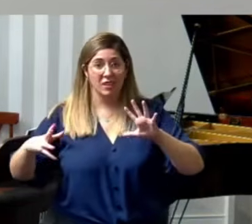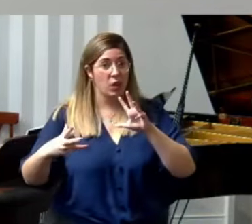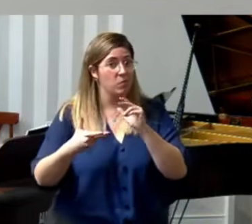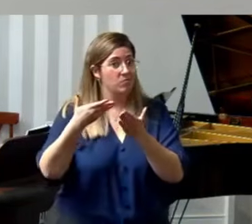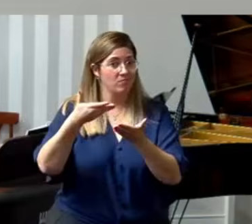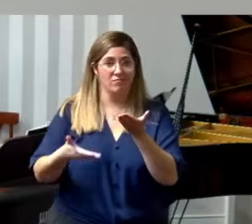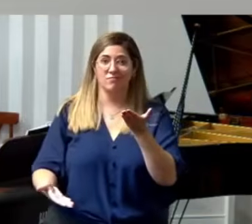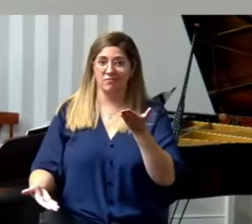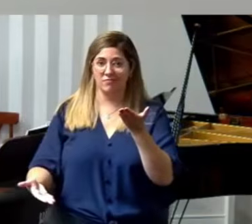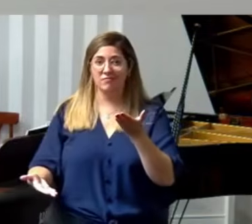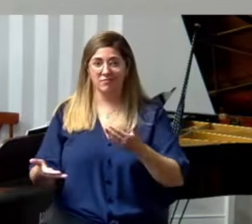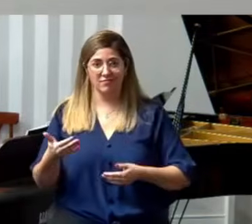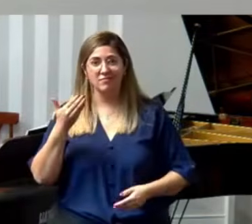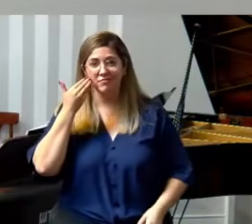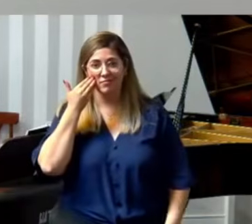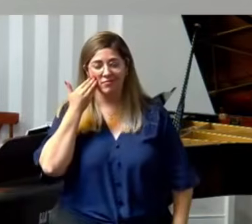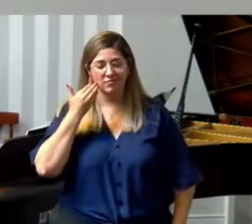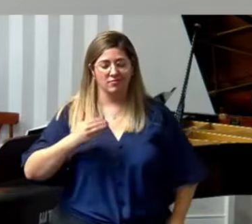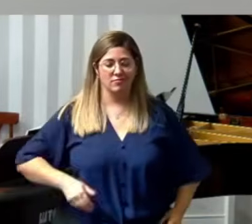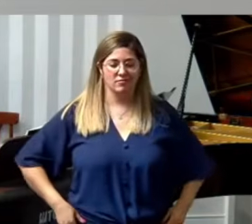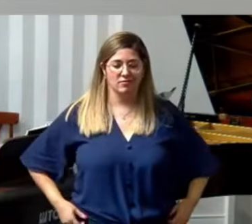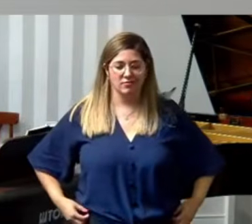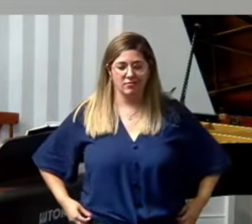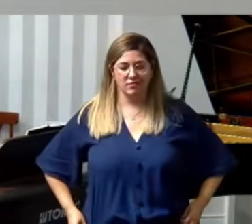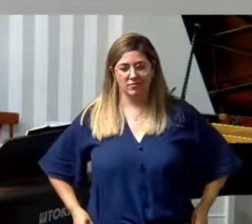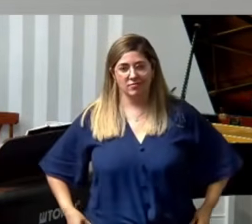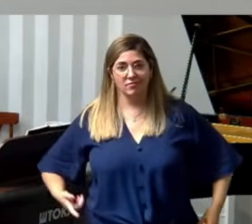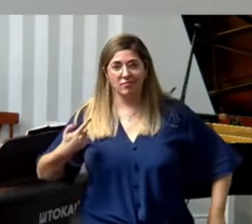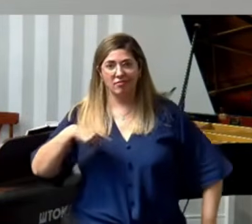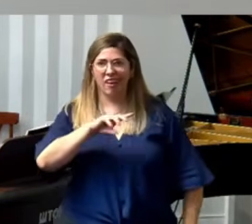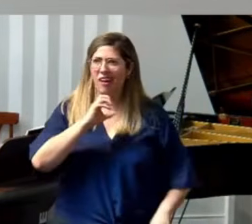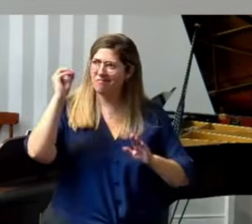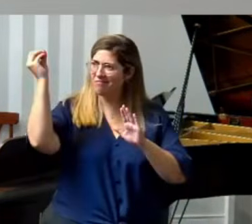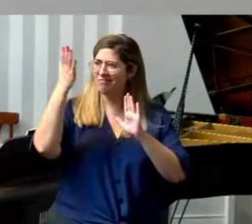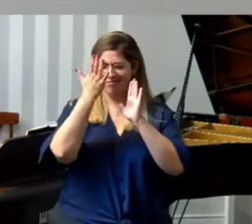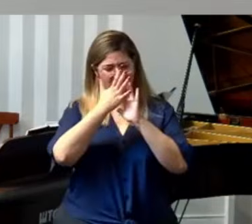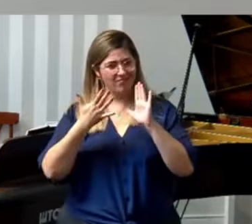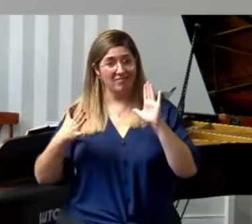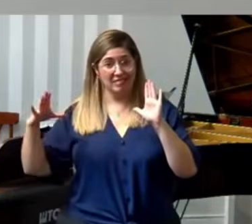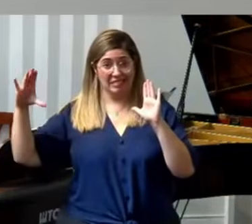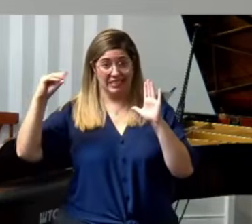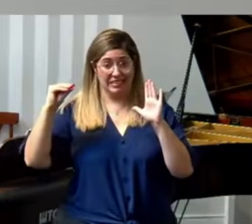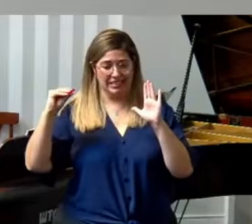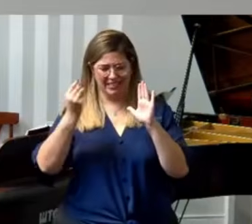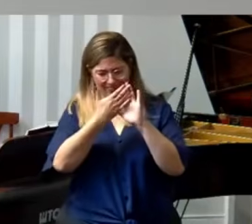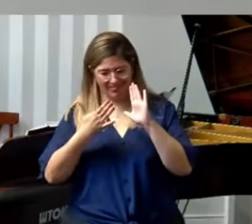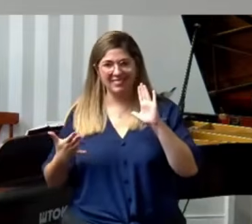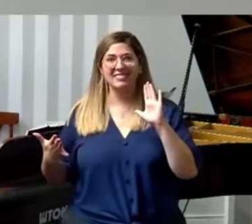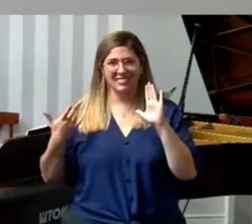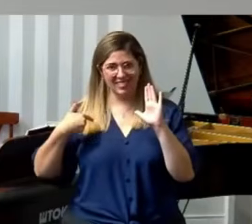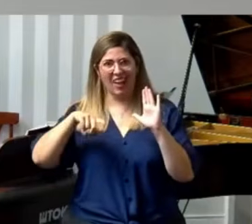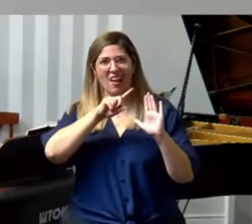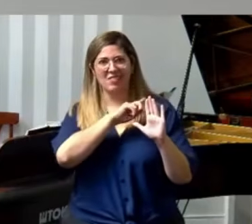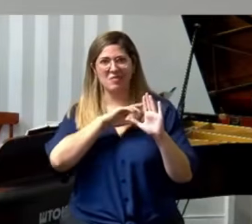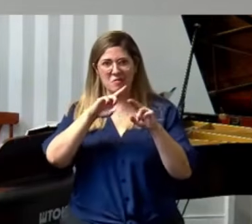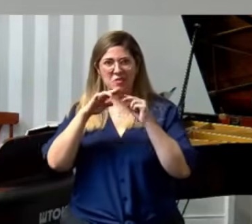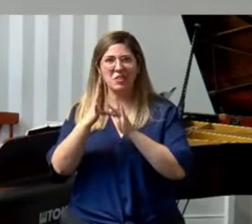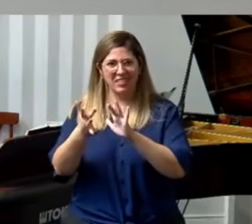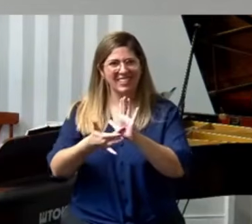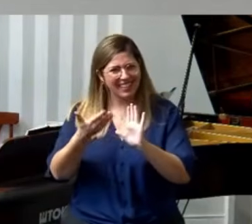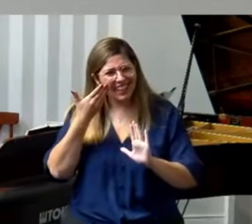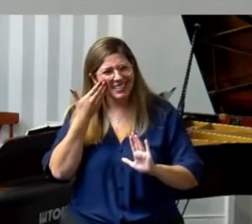um mundo amaldiçoado por Deus. É de ser luz em meio às trevas. Queria dar,